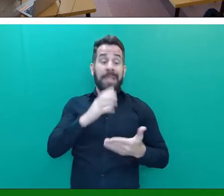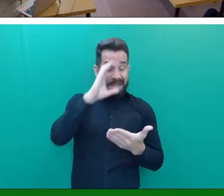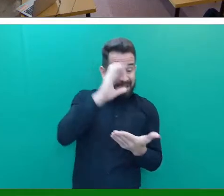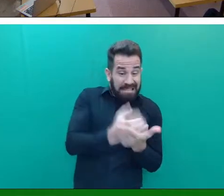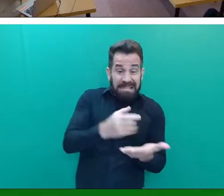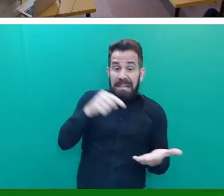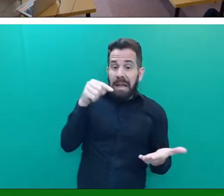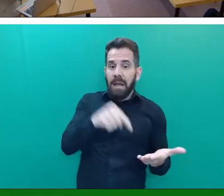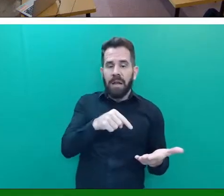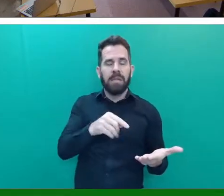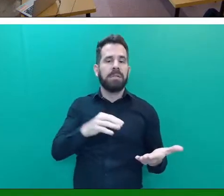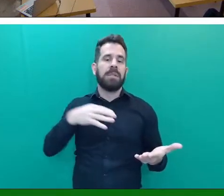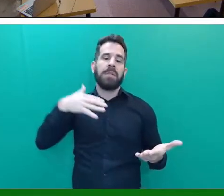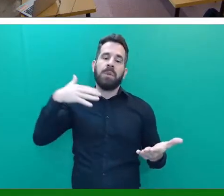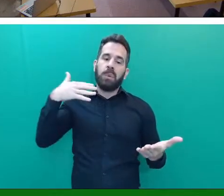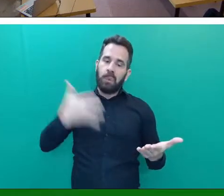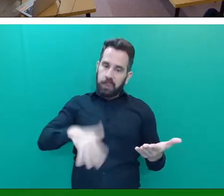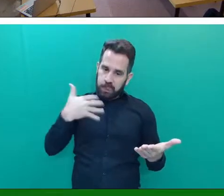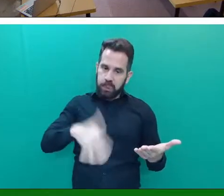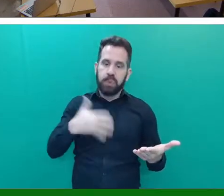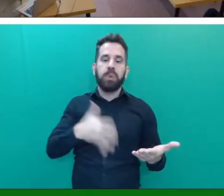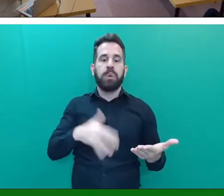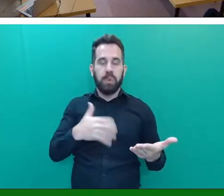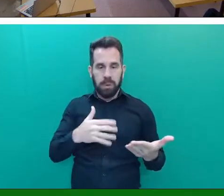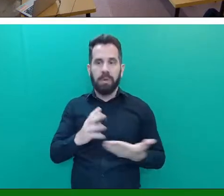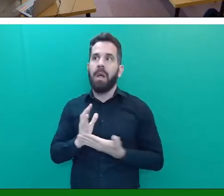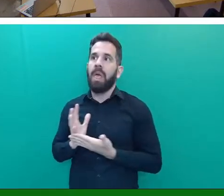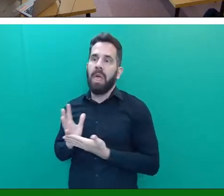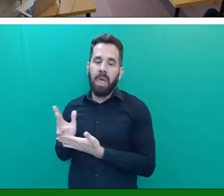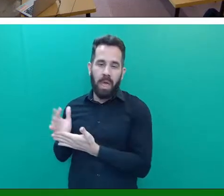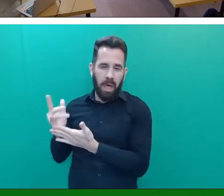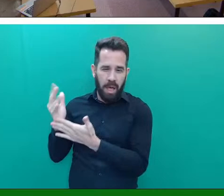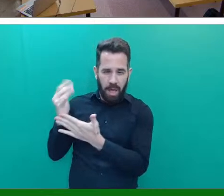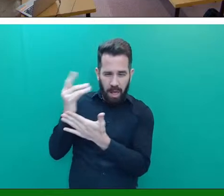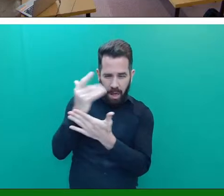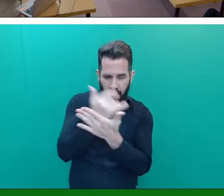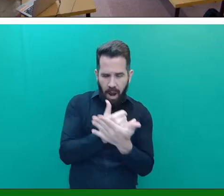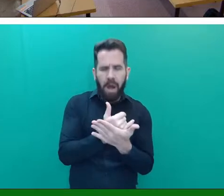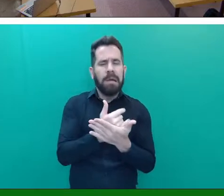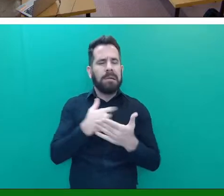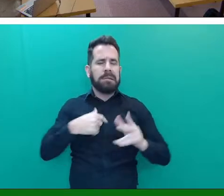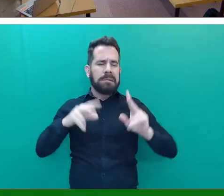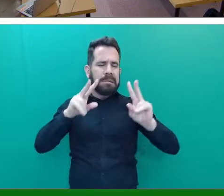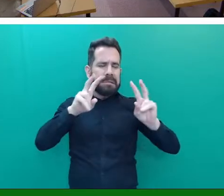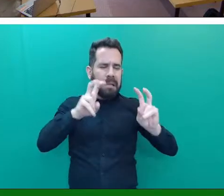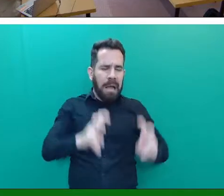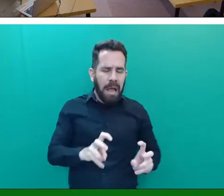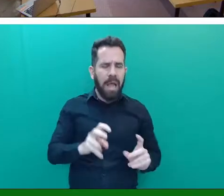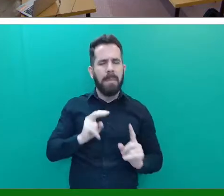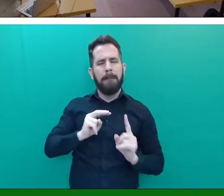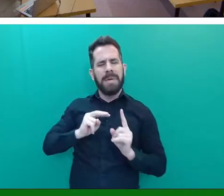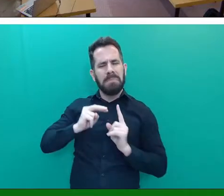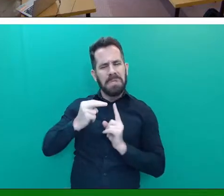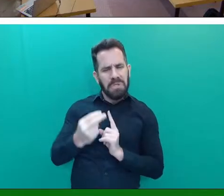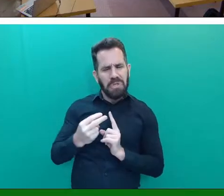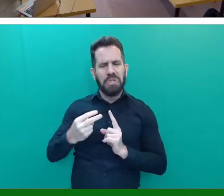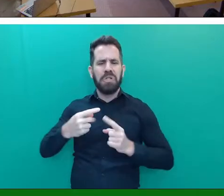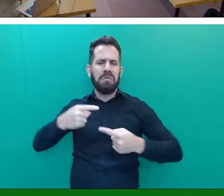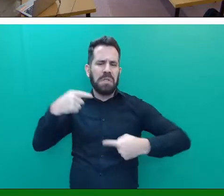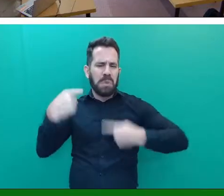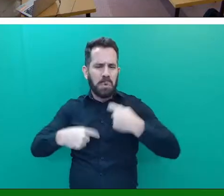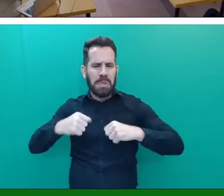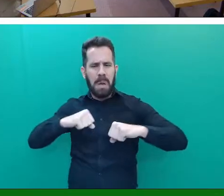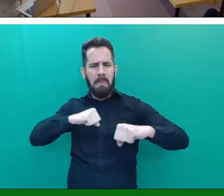de fôlego, sim, traz várias contribuições, várias visões e também apresenta